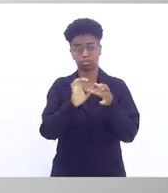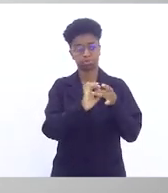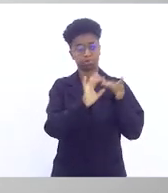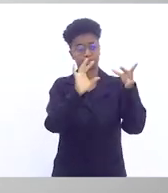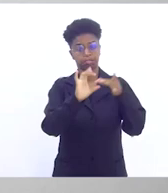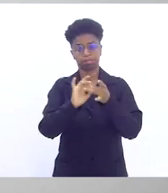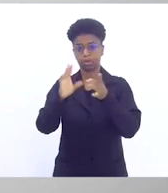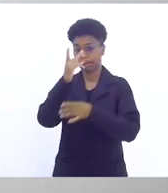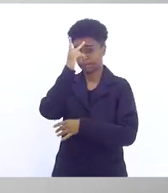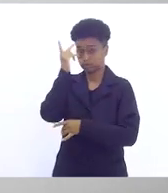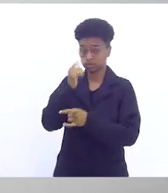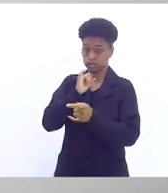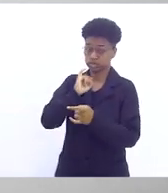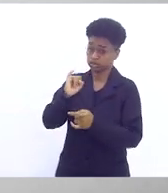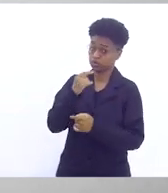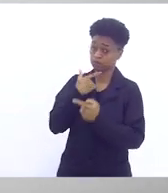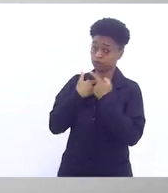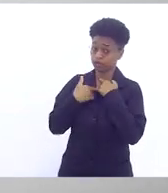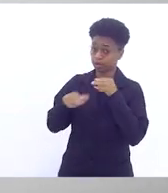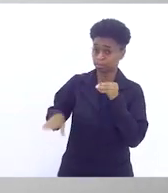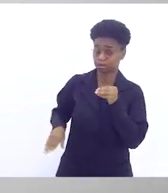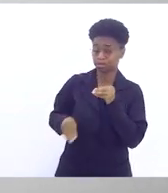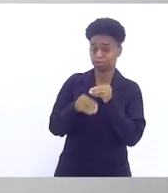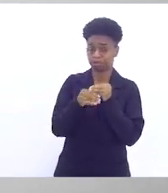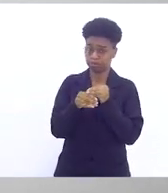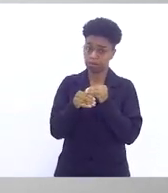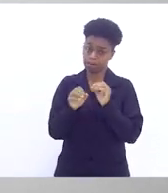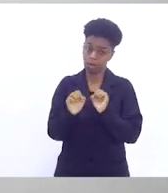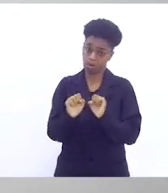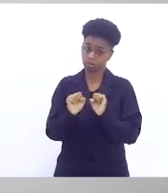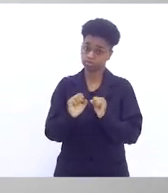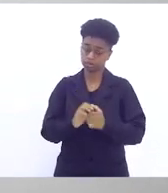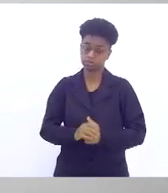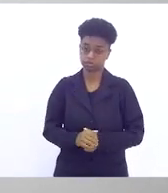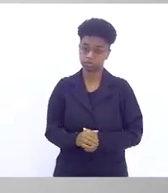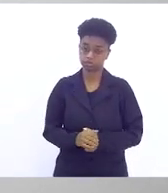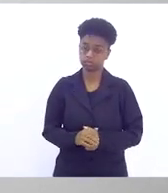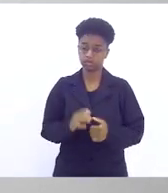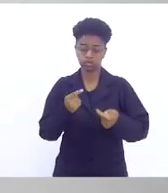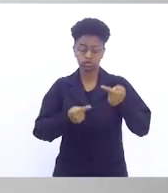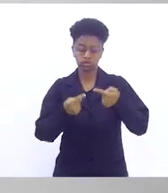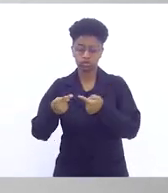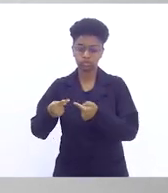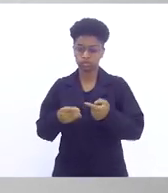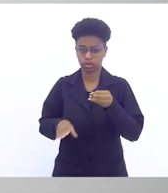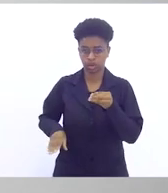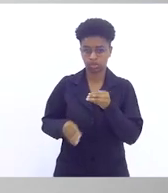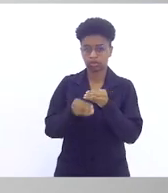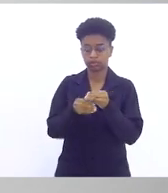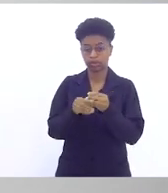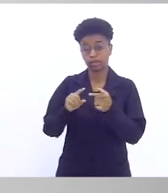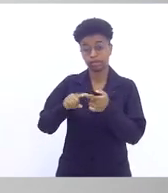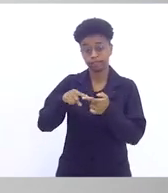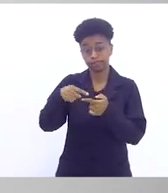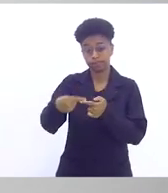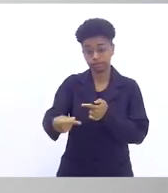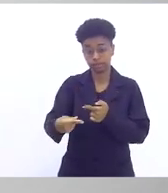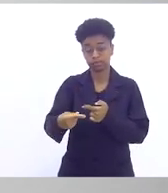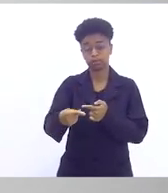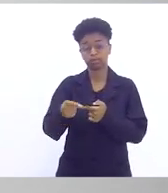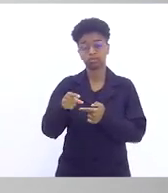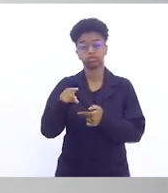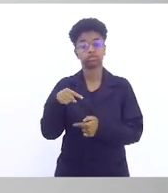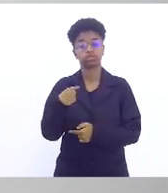desejar agregar valor a essa discussão depois ouvirmos aqui